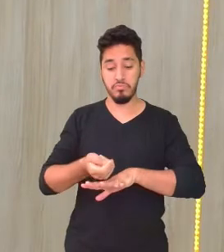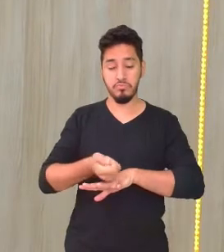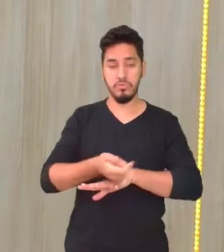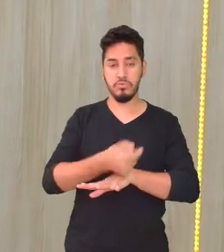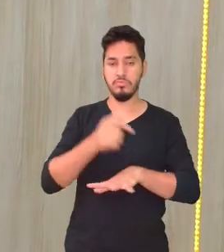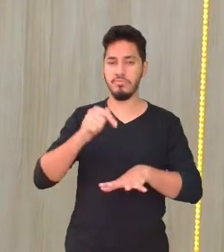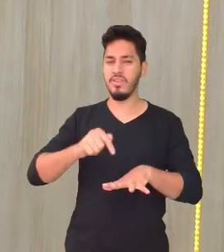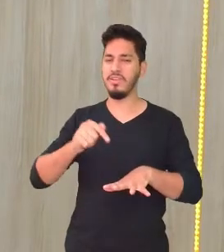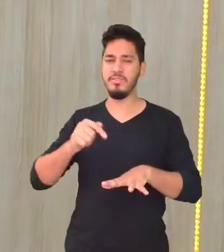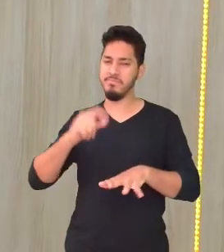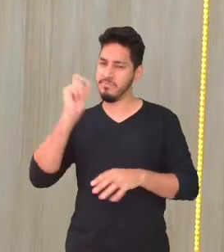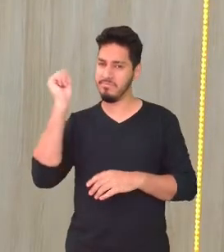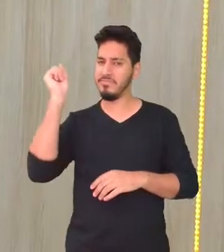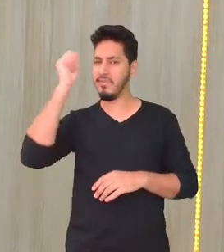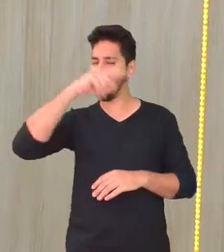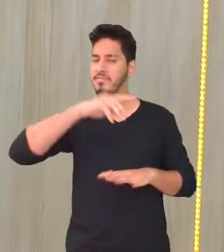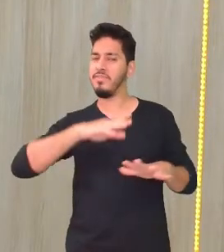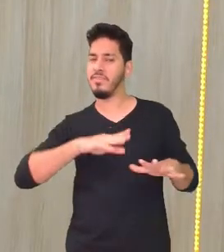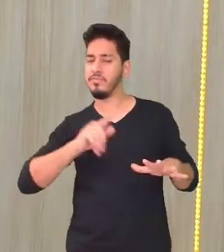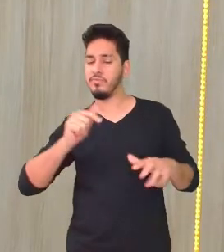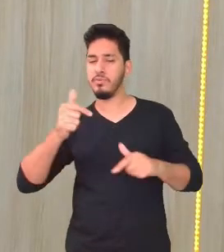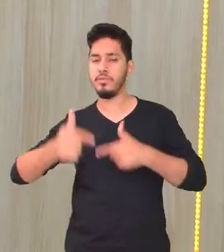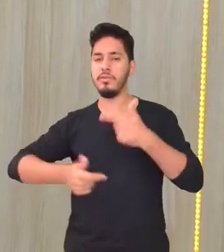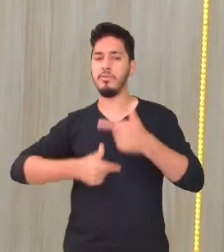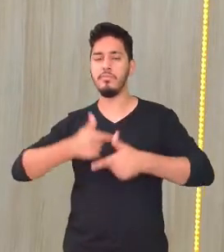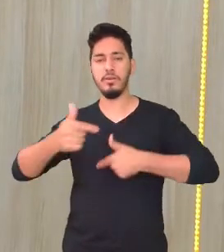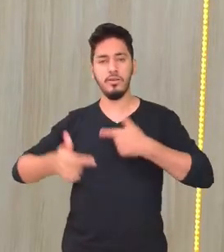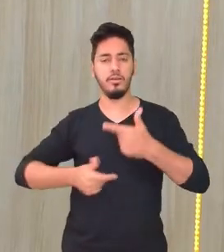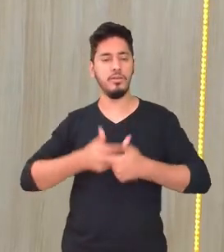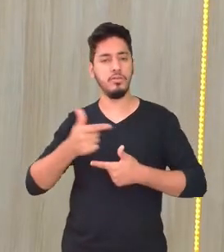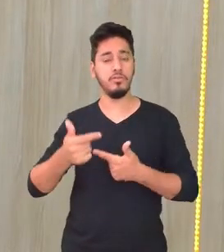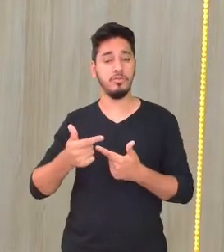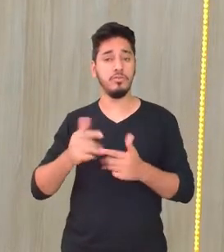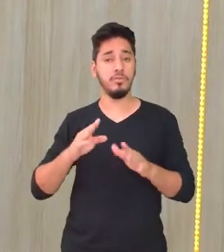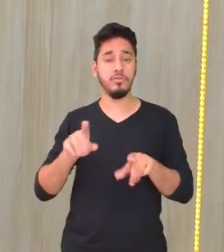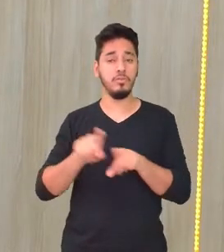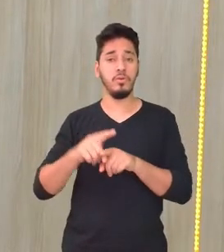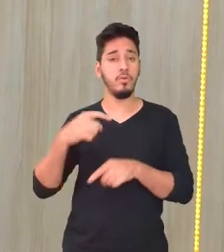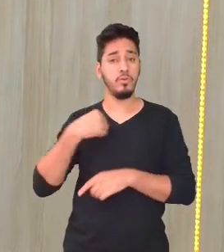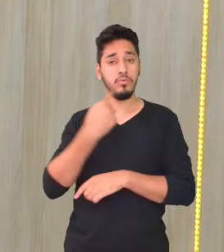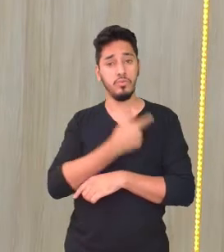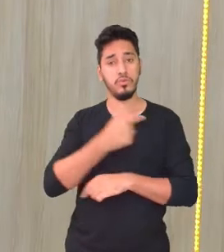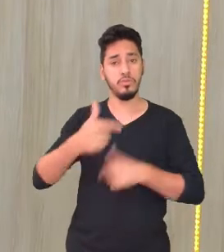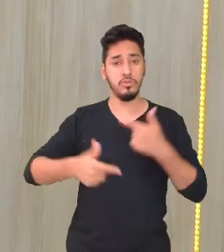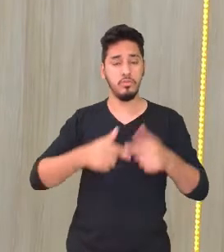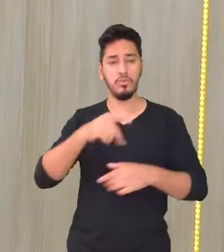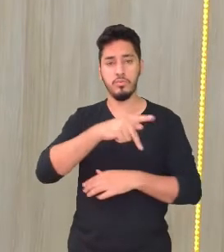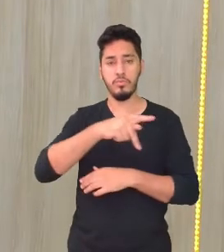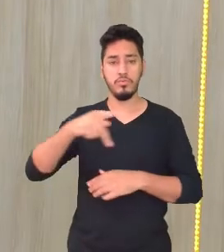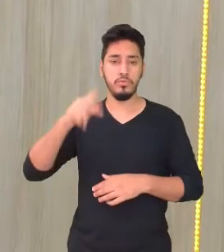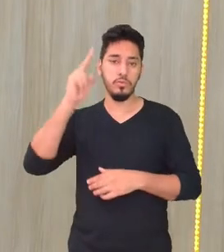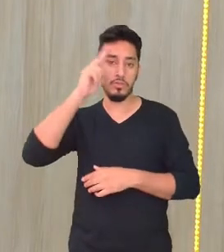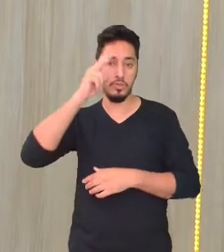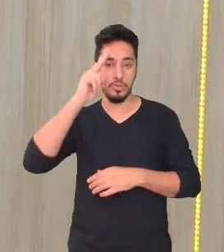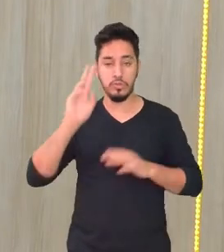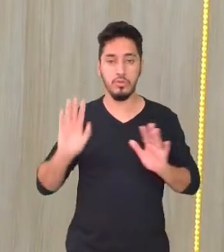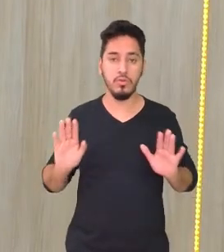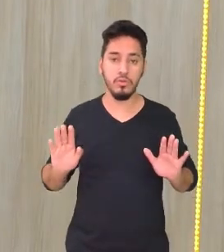elas dificultam bastante o trabalho, inclusive o nosso trabalho como professor de história.